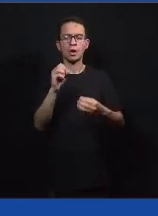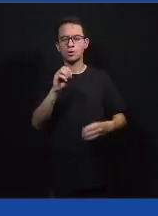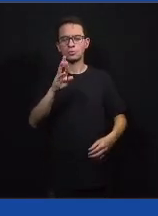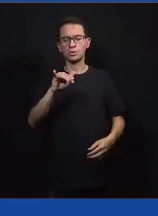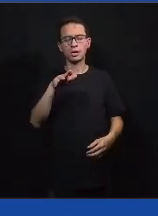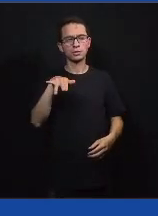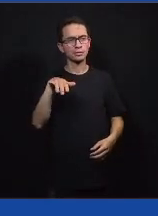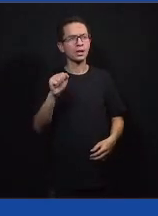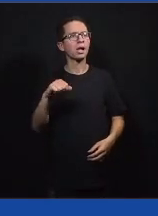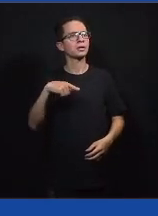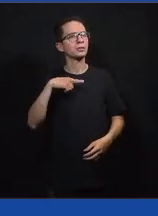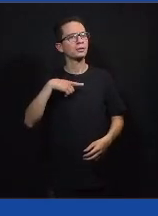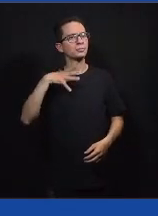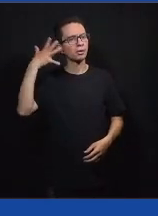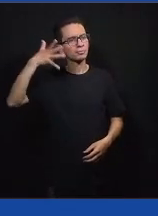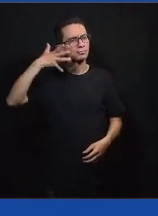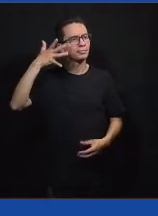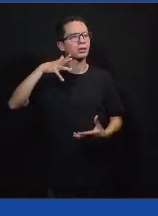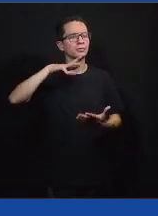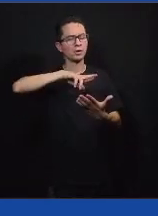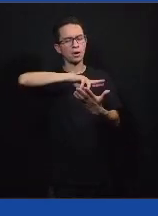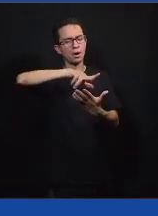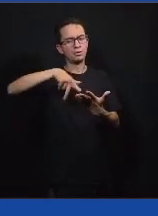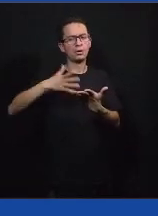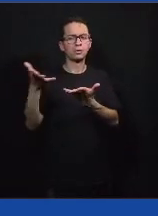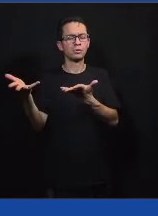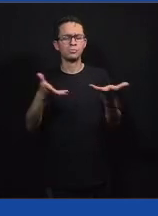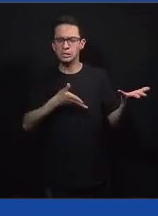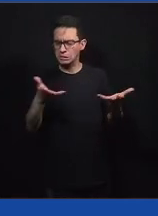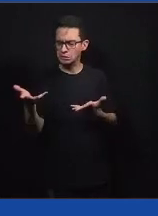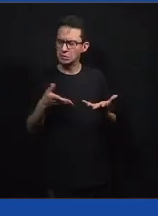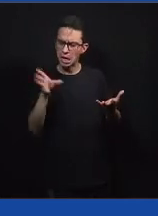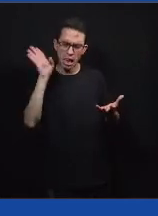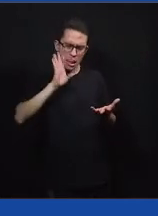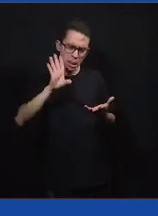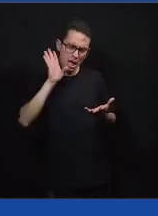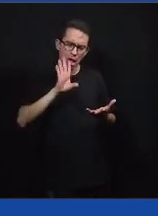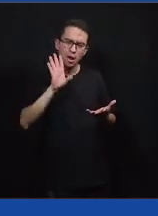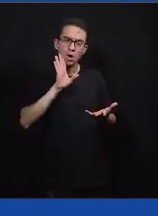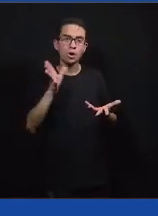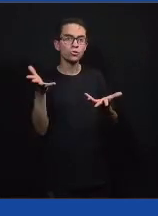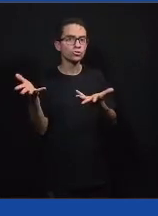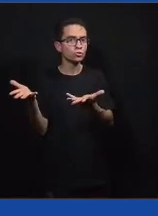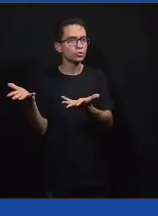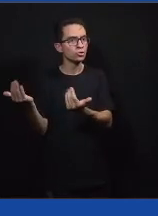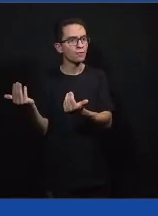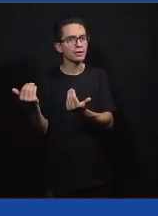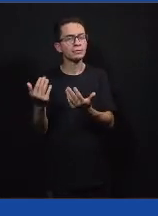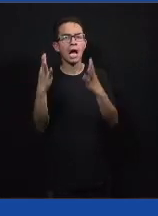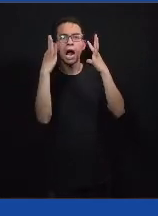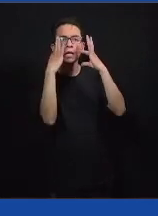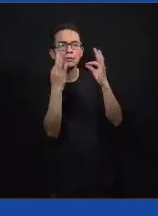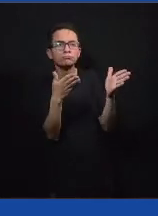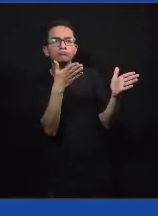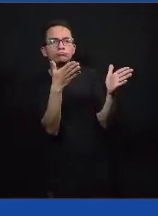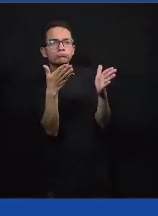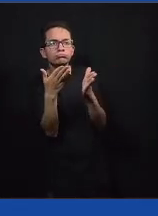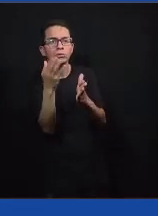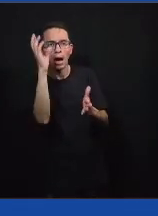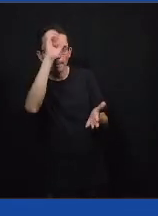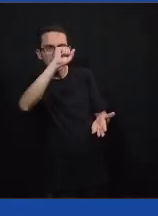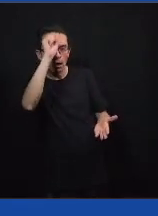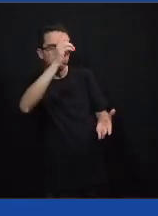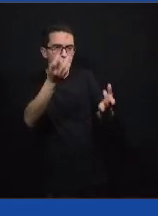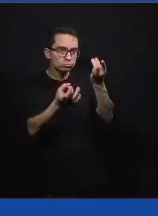oficinas em que a gente teve convidados e foi muito bacana assim jovem sempre estavam muito dispostos a ouvirá poder trocar